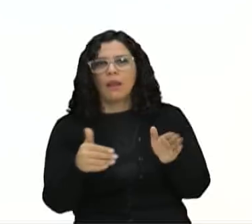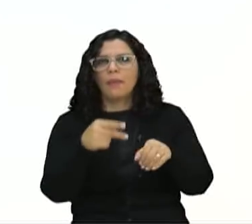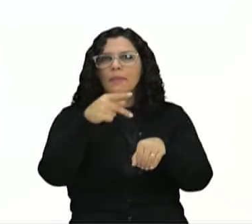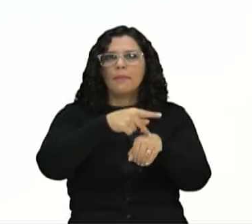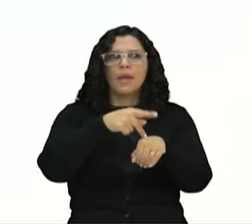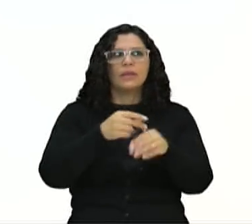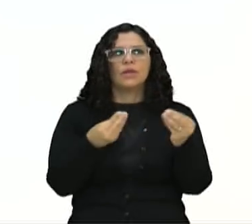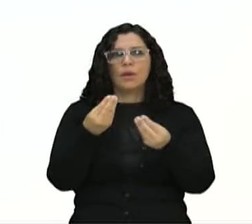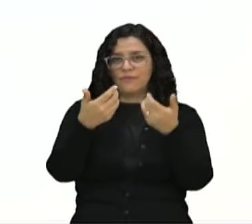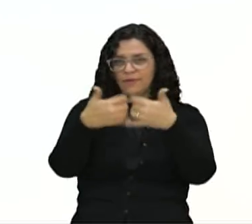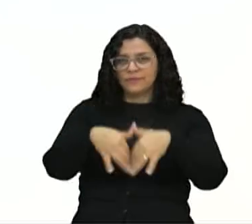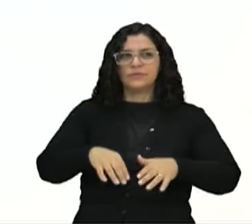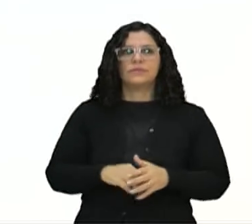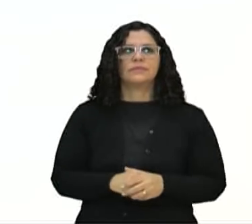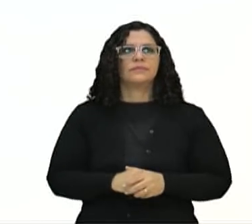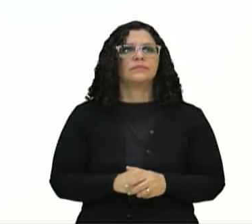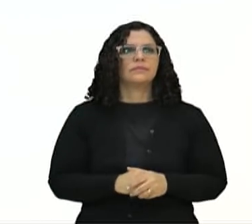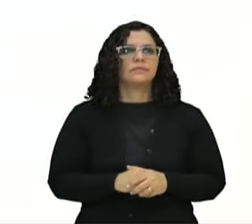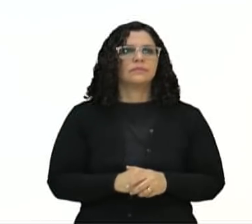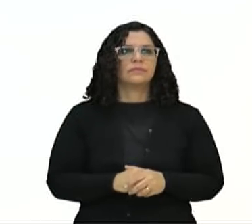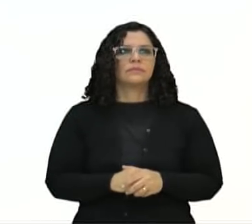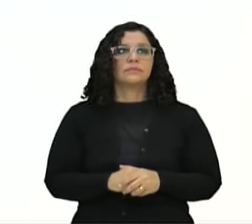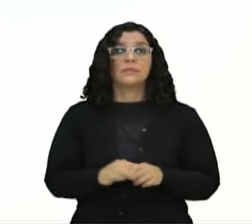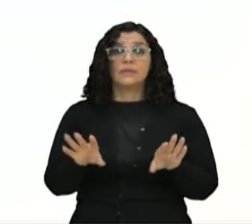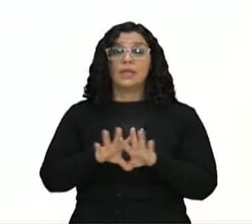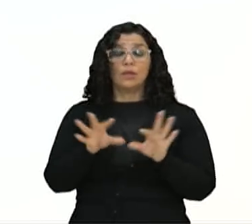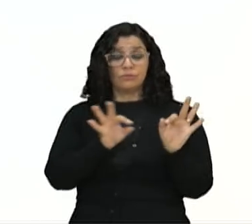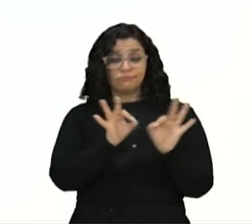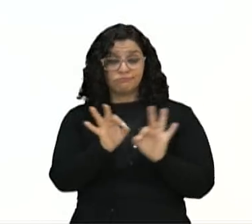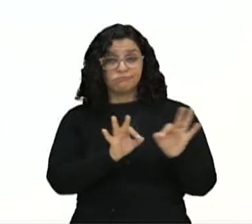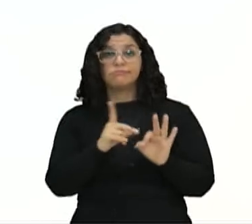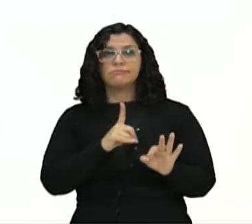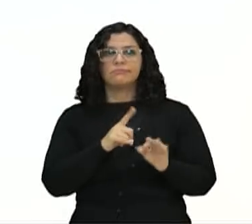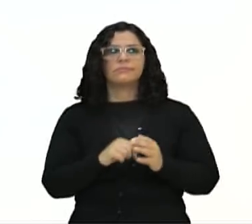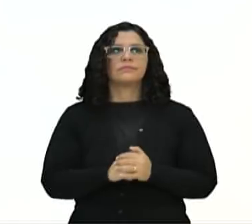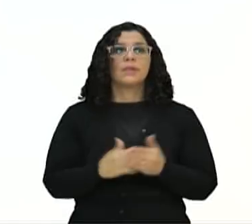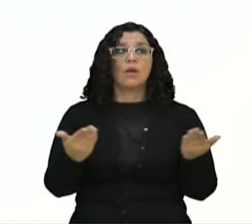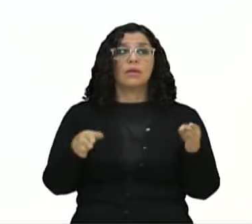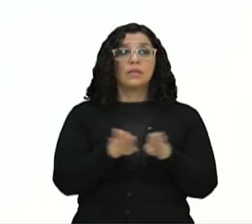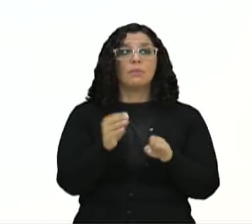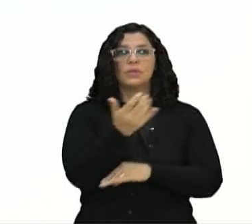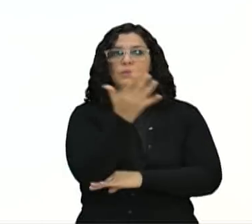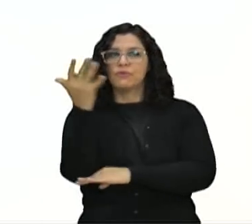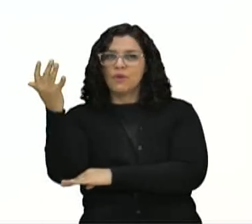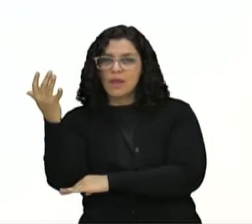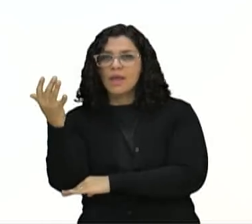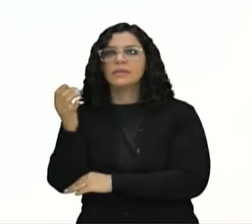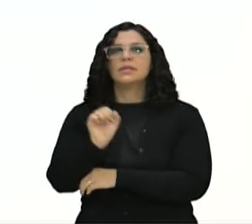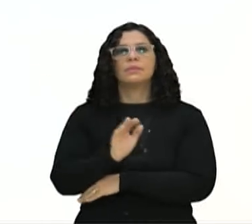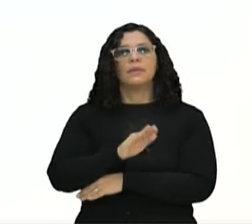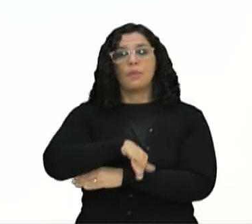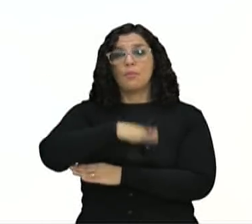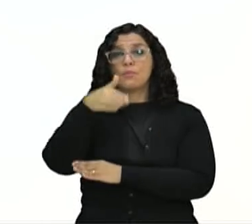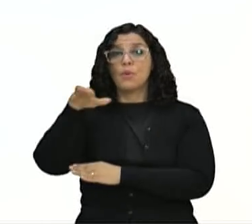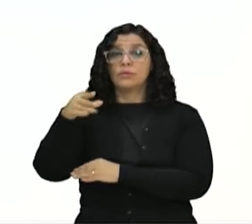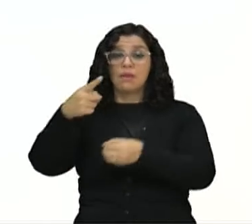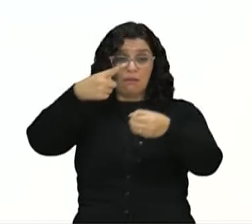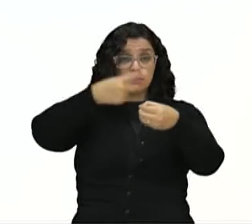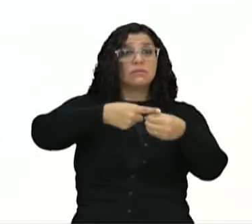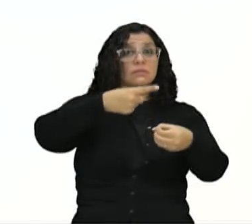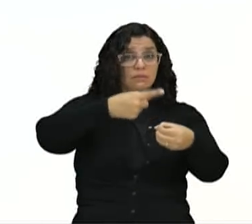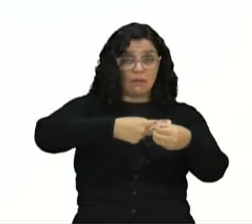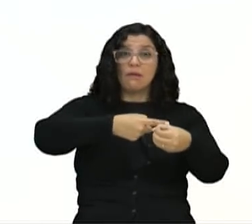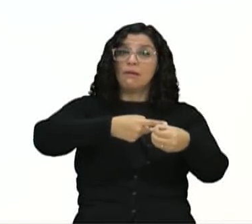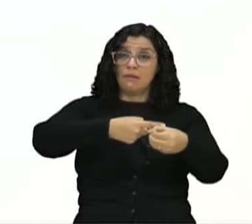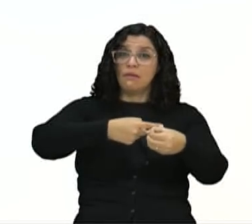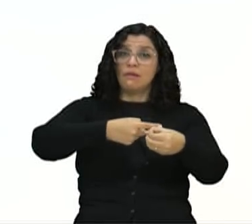pedra, né? Então tem toda essa organização. Pode ser uma floresta, uma montanha, a zona urbana, pode